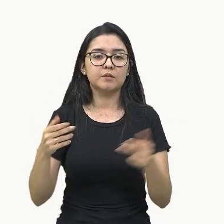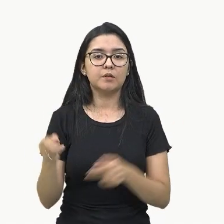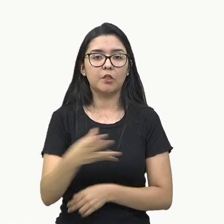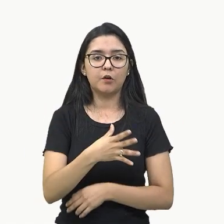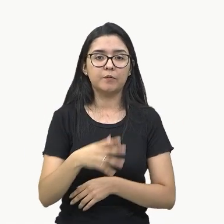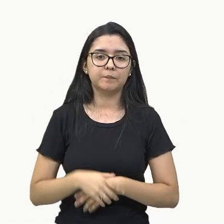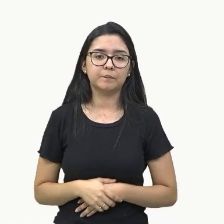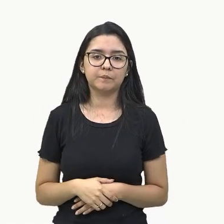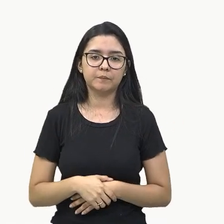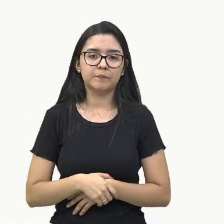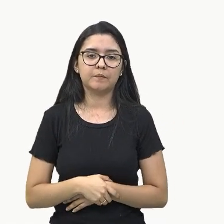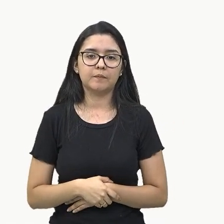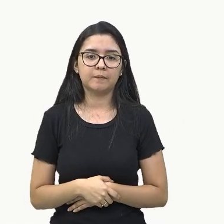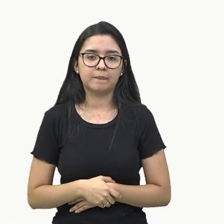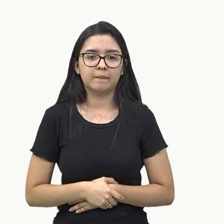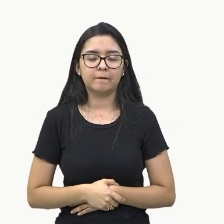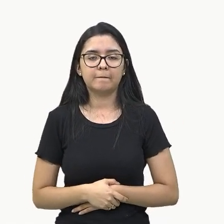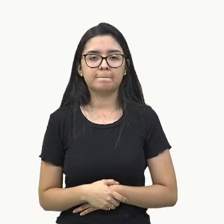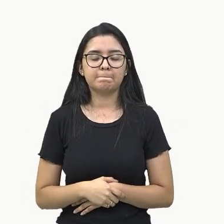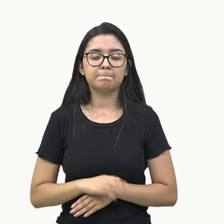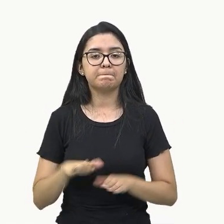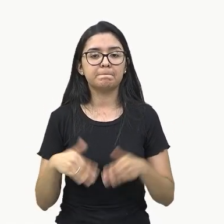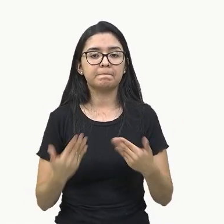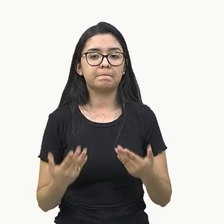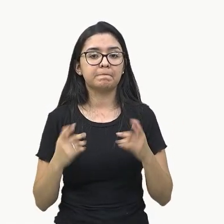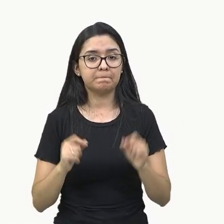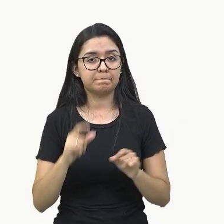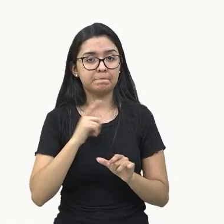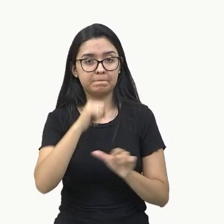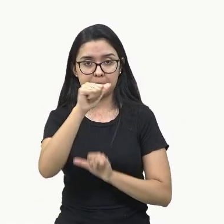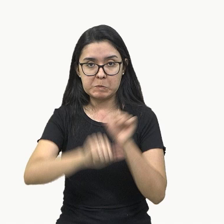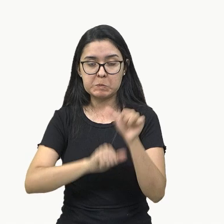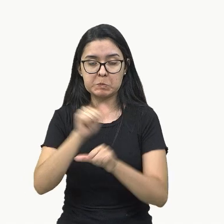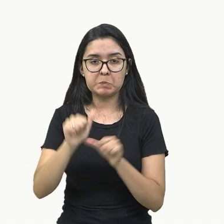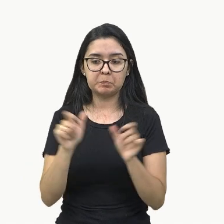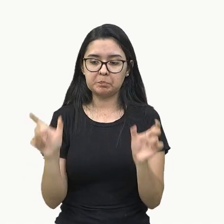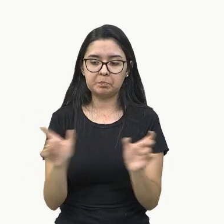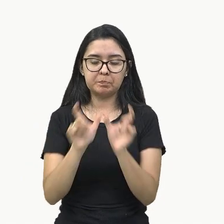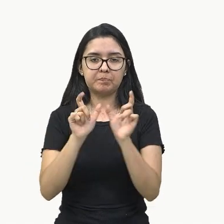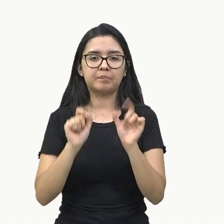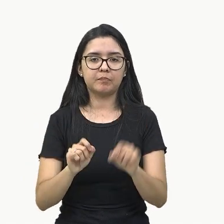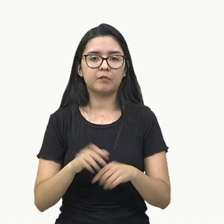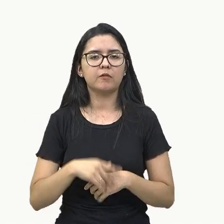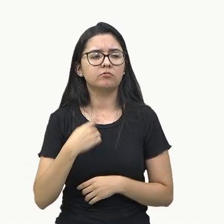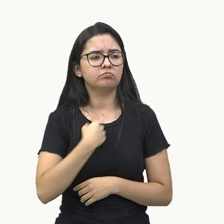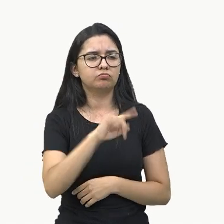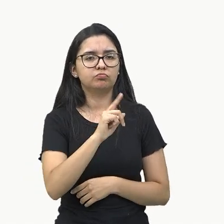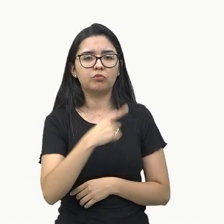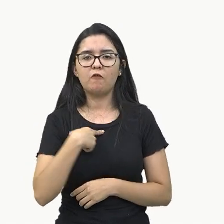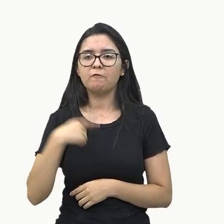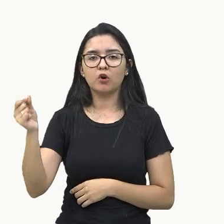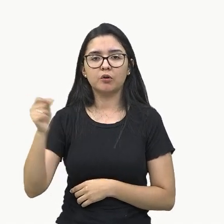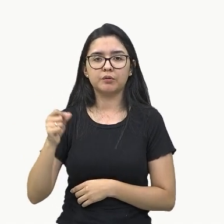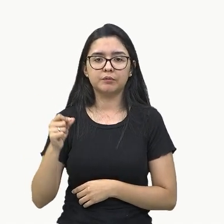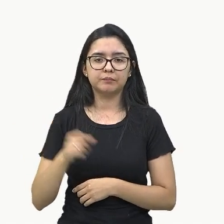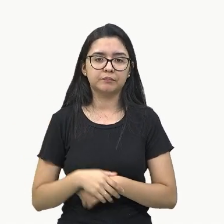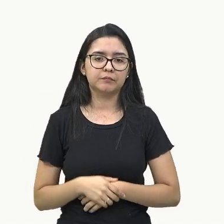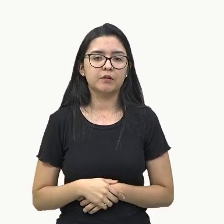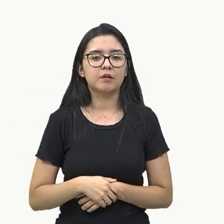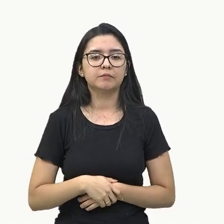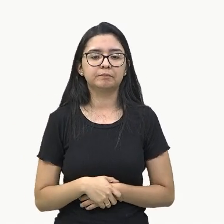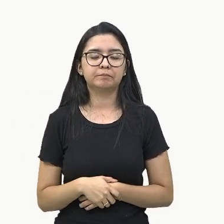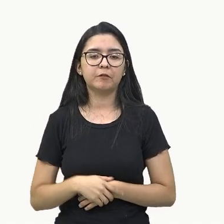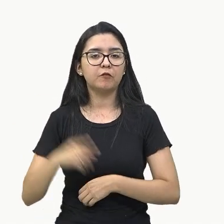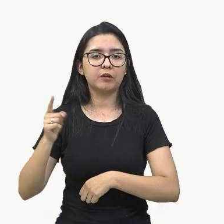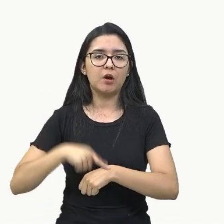Embora, em boa hora. Portanto, teve alteração. Quando você diz que você vai embora, você está dizendo que vai em boa hora, na